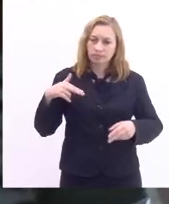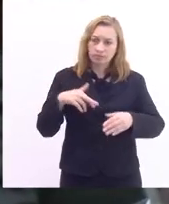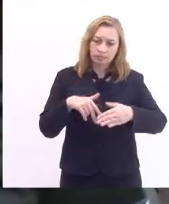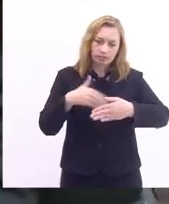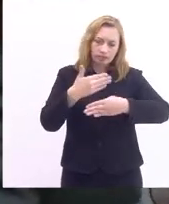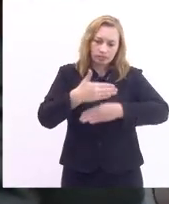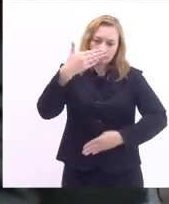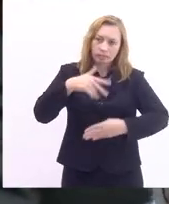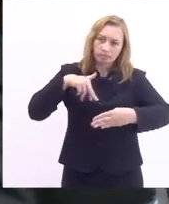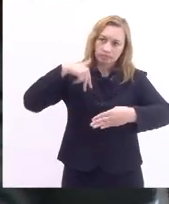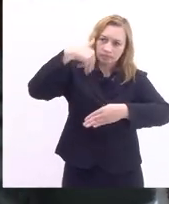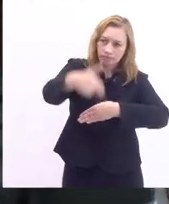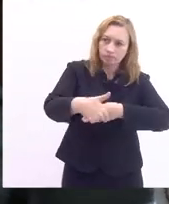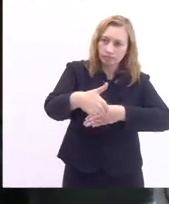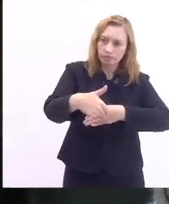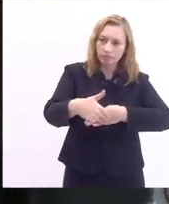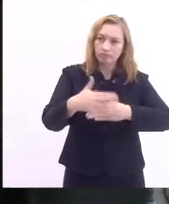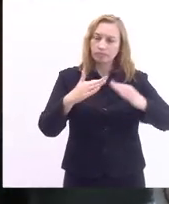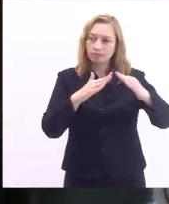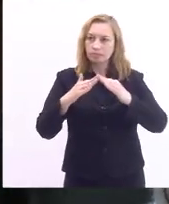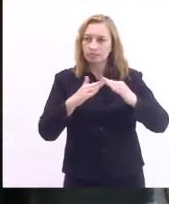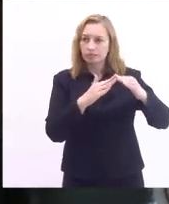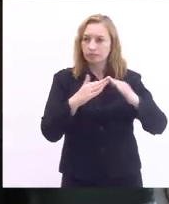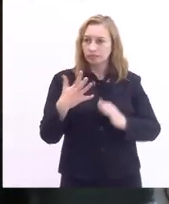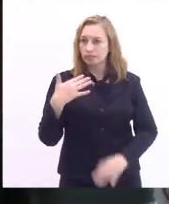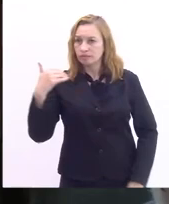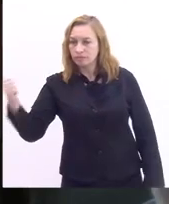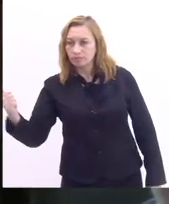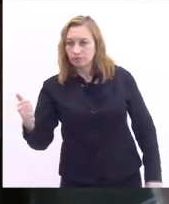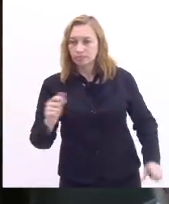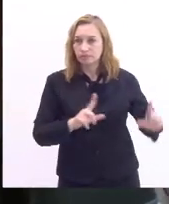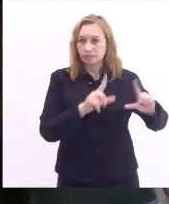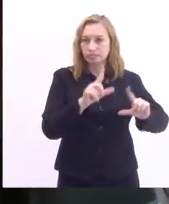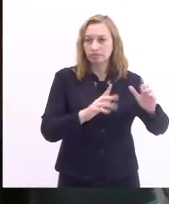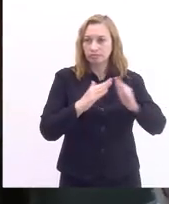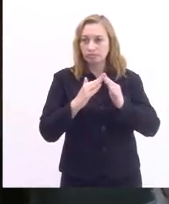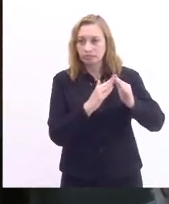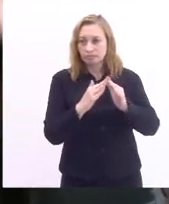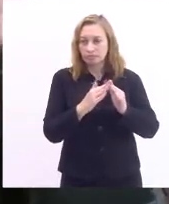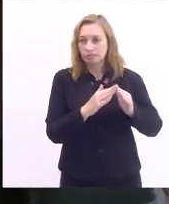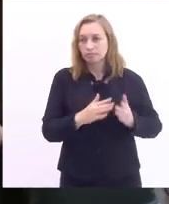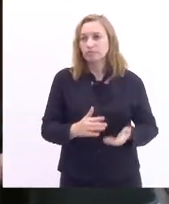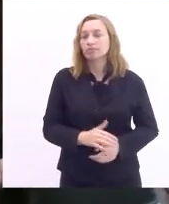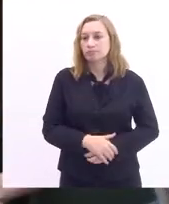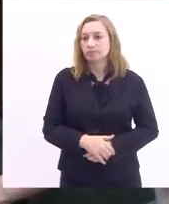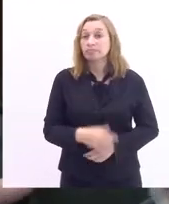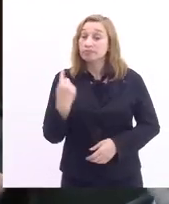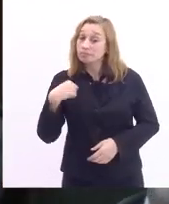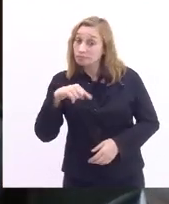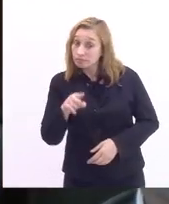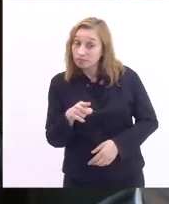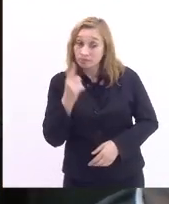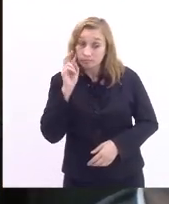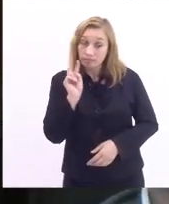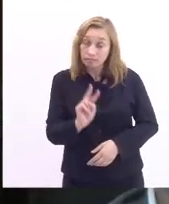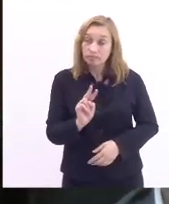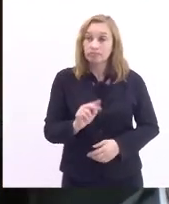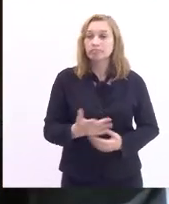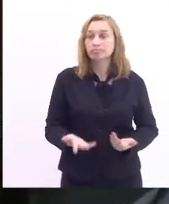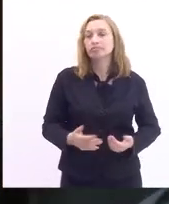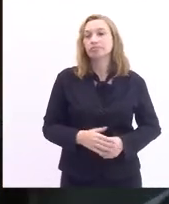ver a televisão da casa do vizinho que eu era chamado de televisivo que eu não tinha televisão em casa tinha que ir lá ver a televisão